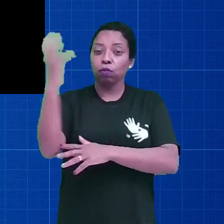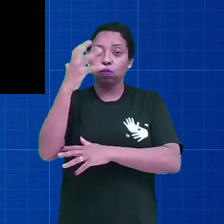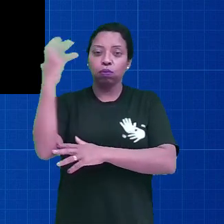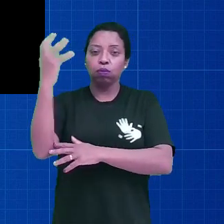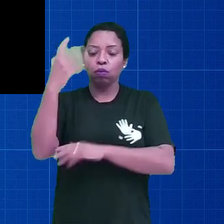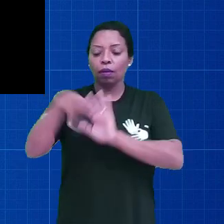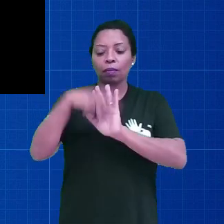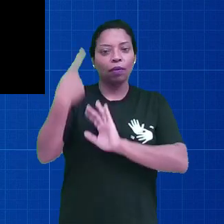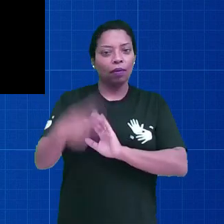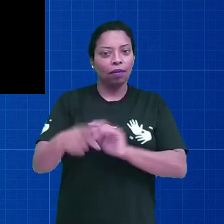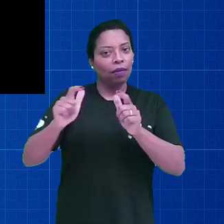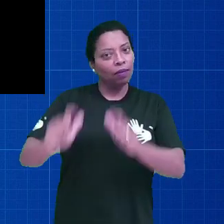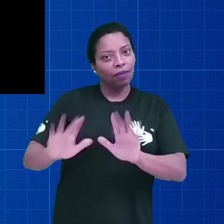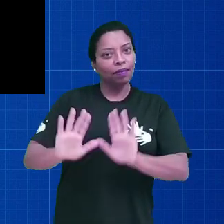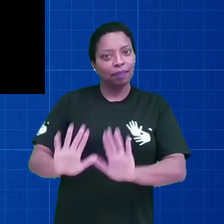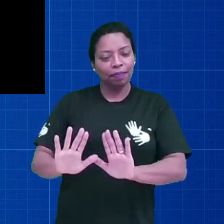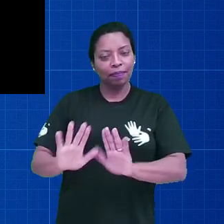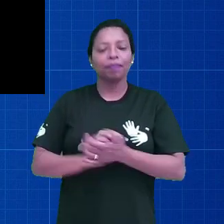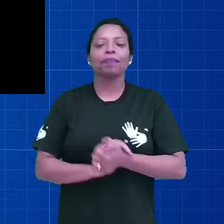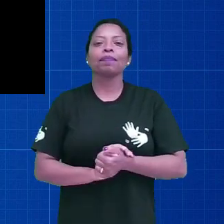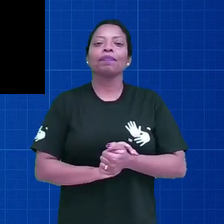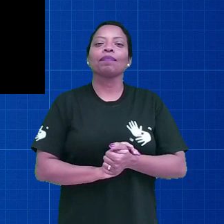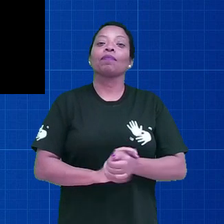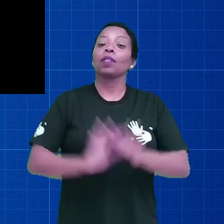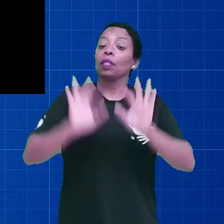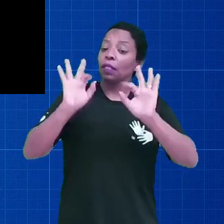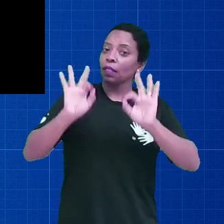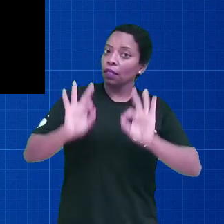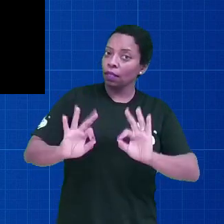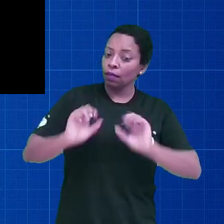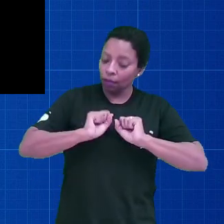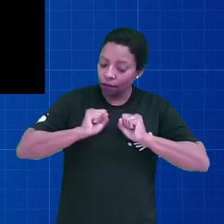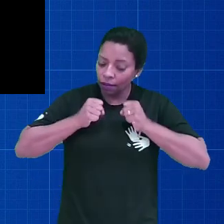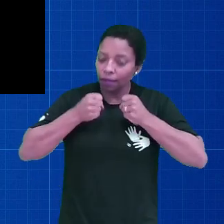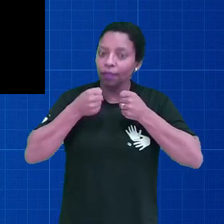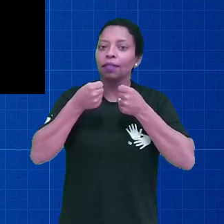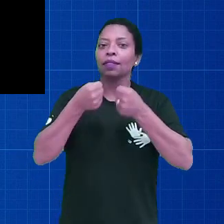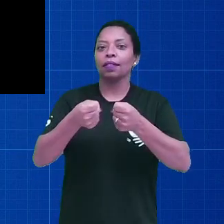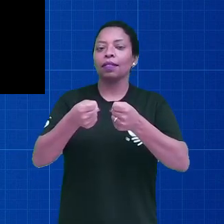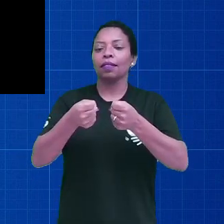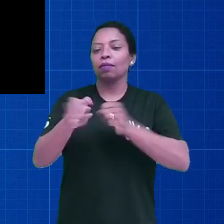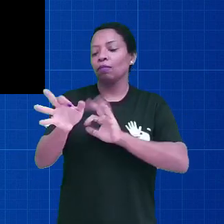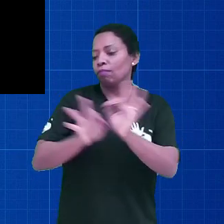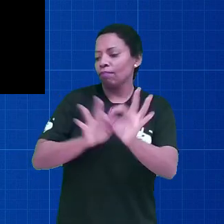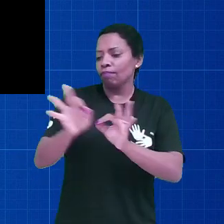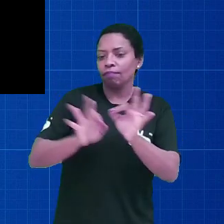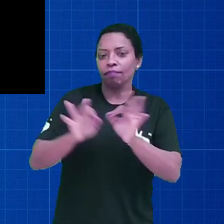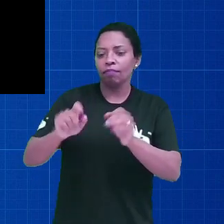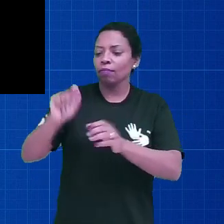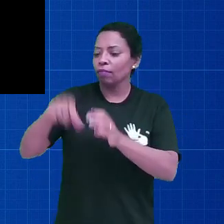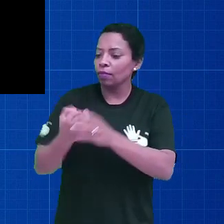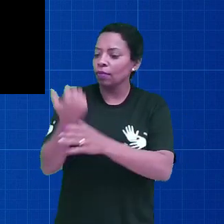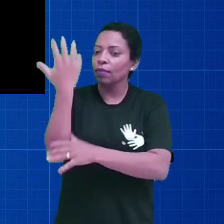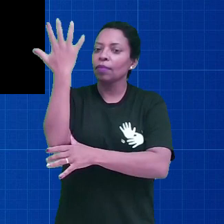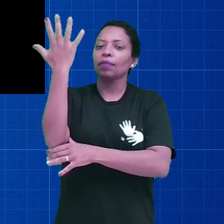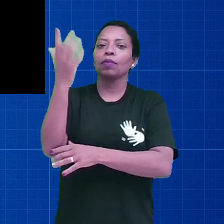desse ambiente. Então, está muito certo a ação de criação de unidade de conservação com relação